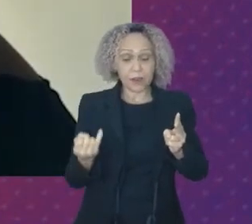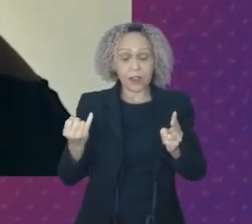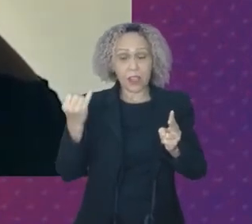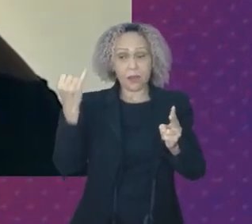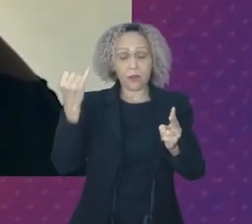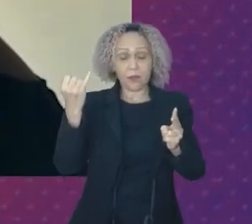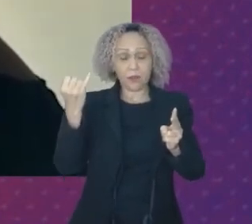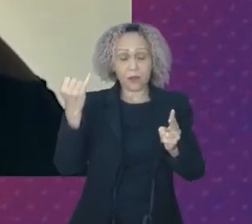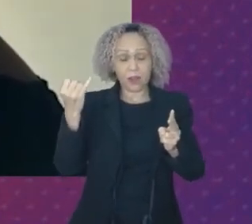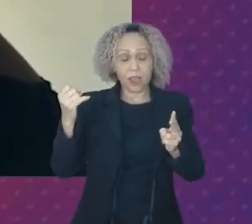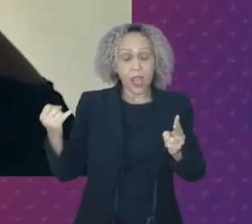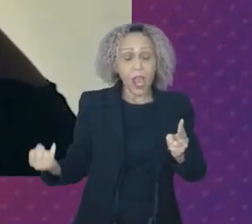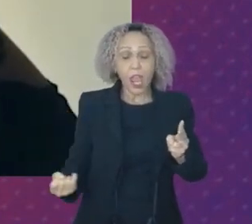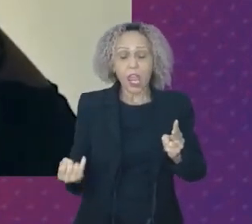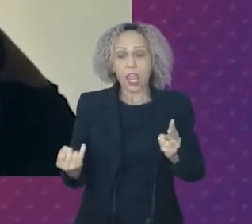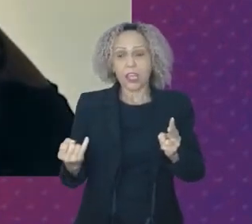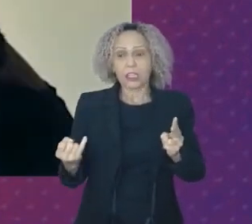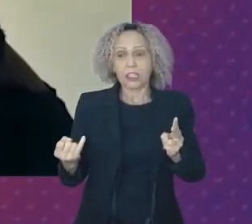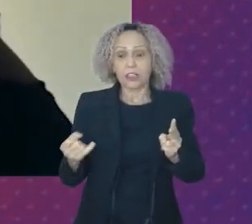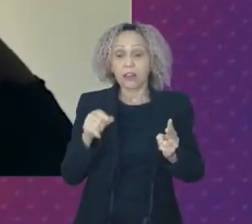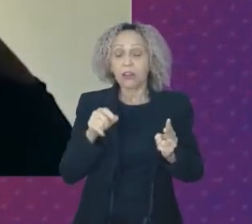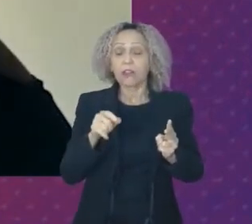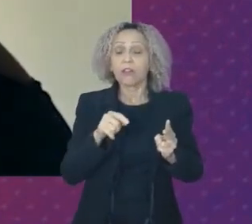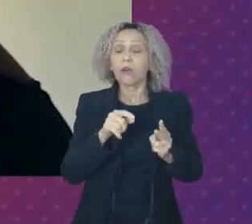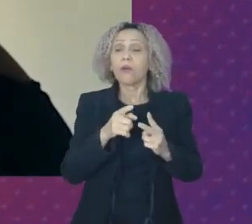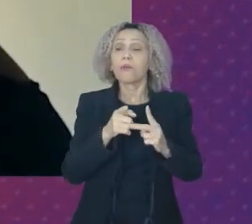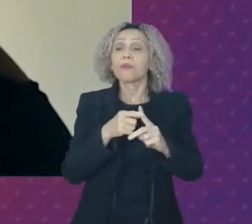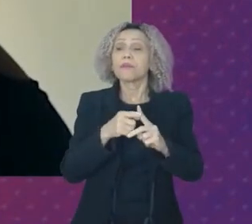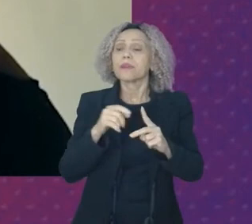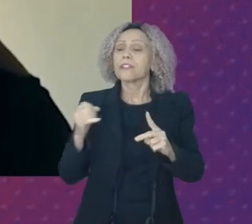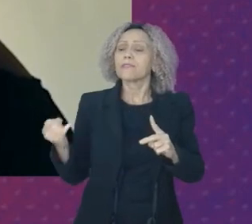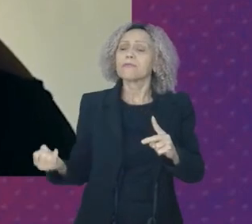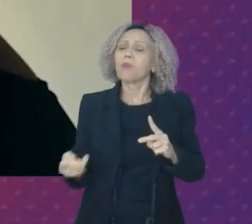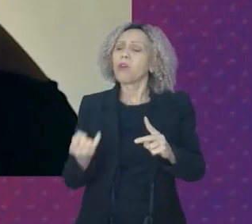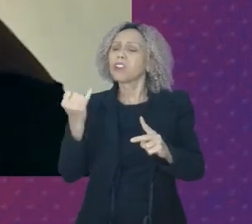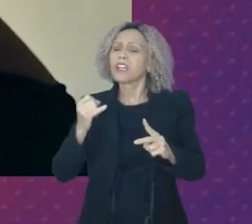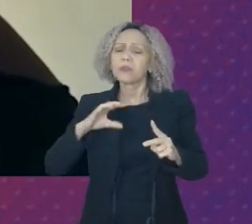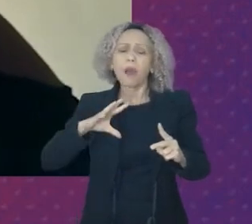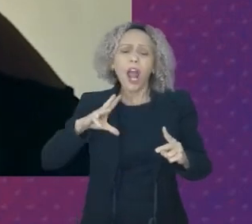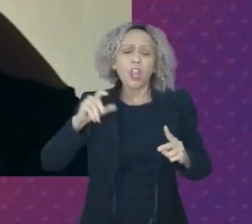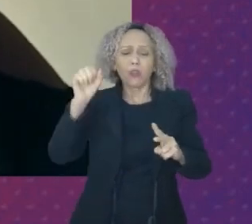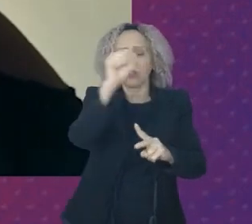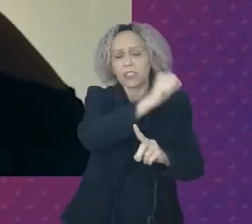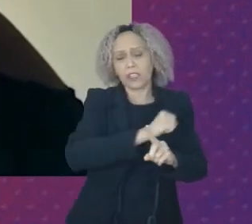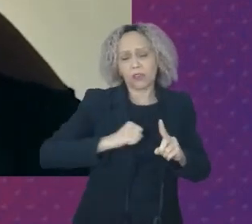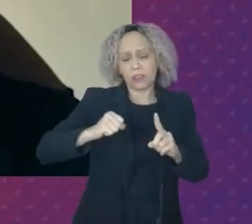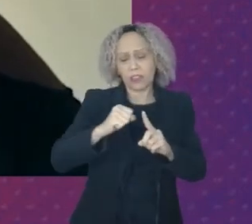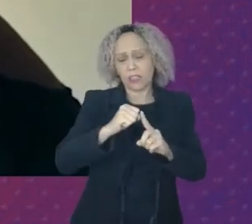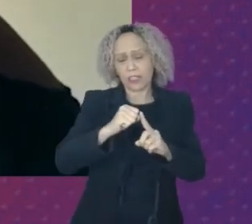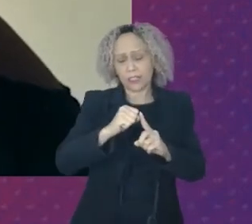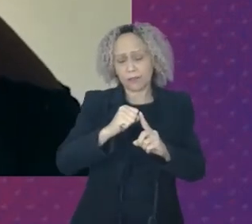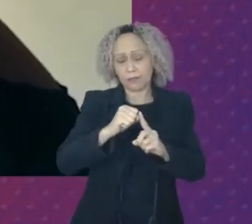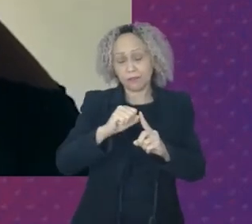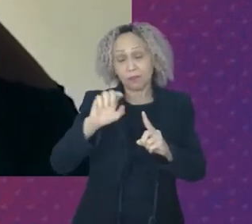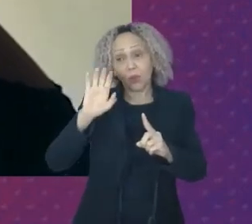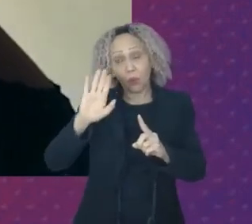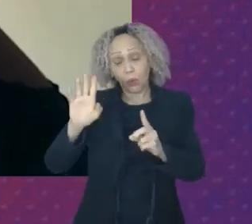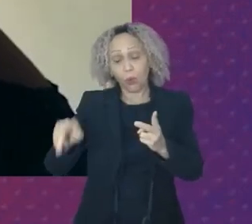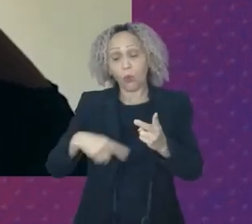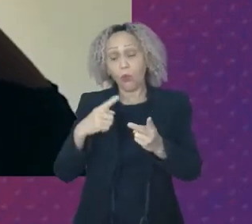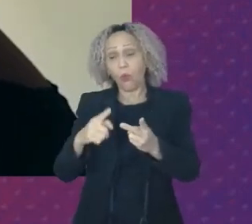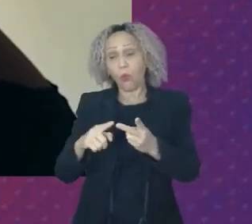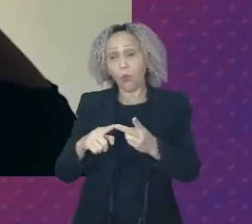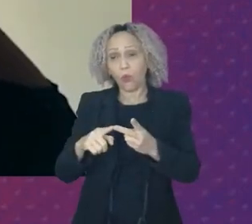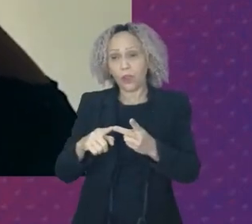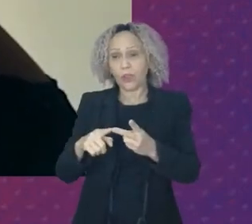O que é de interesse público é o que tem a ver com toda a sociedade. O que é de interesse do público é o que o seu público